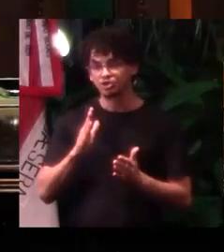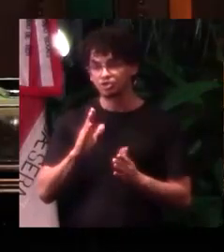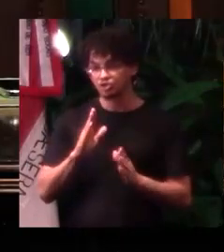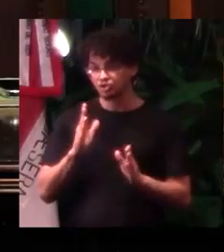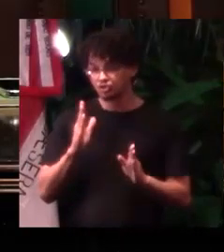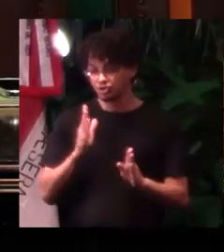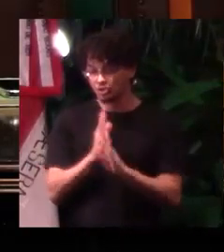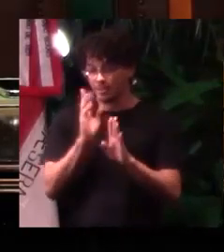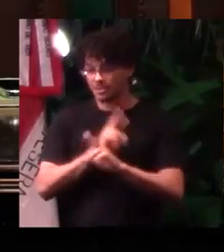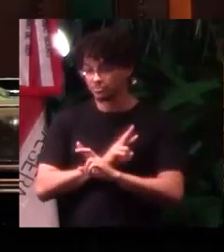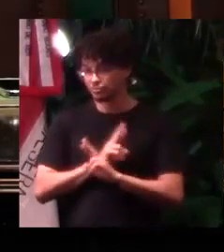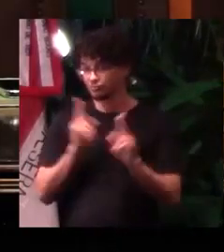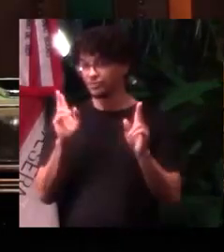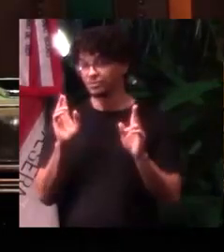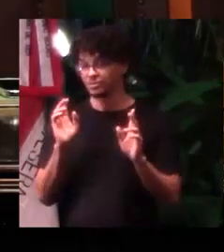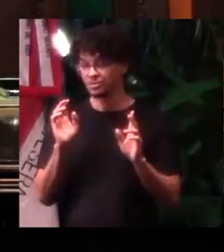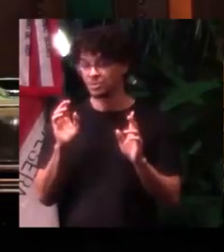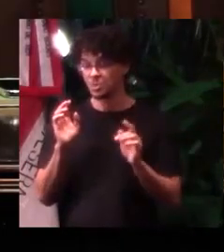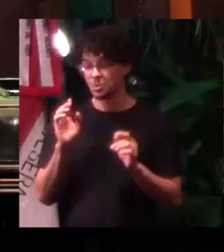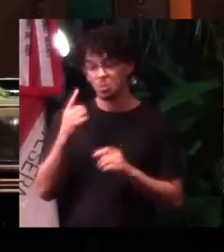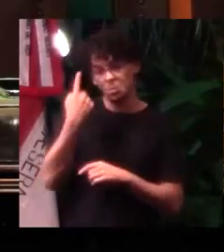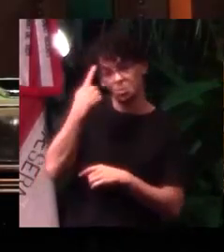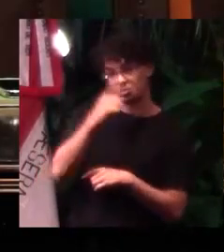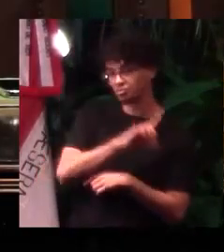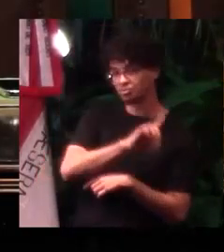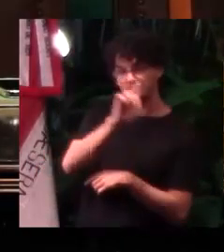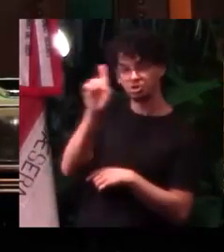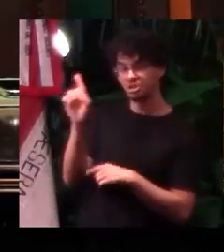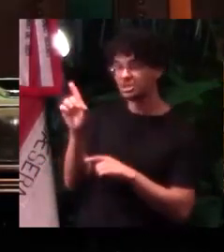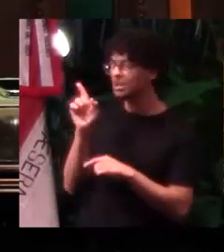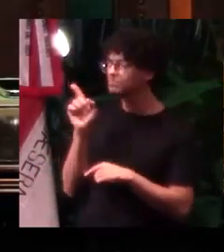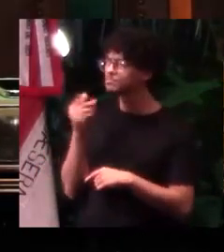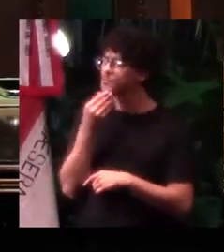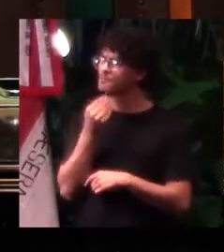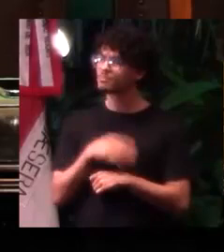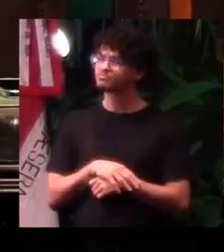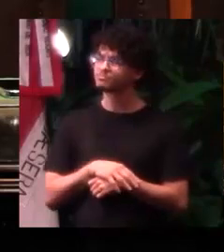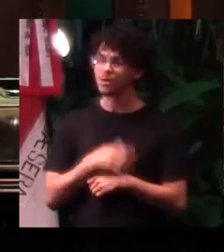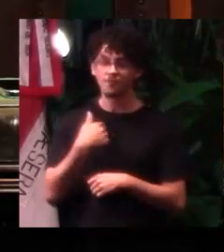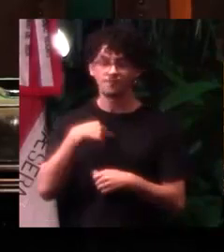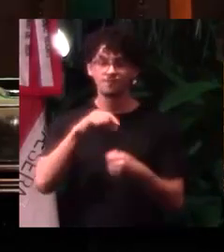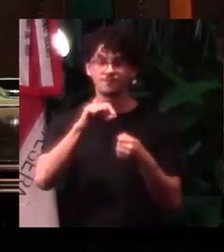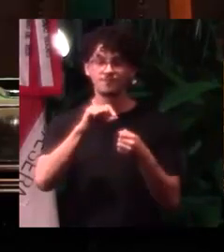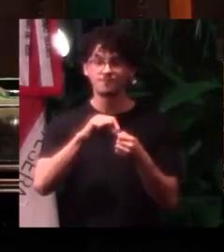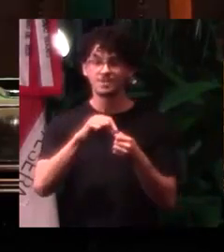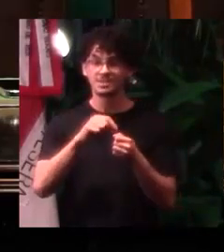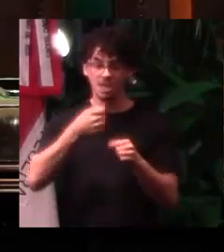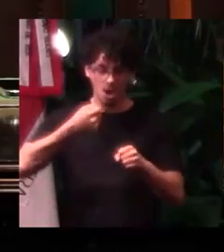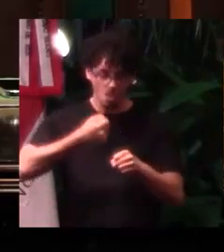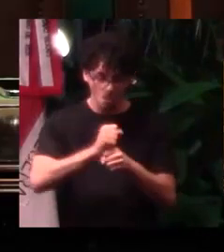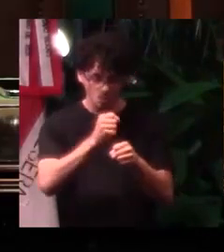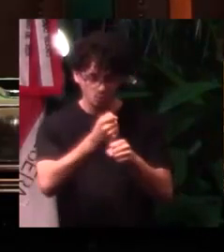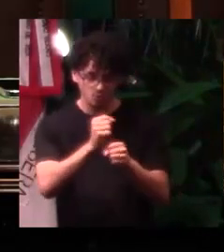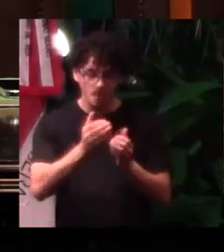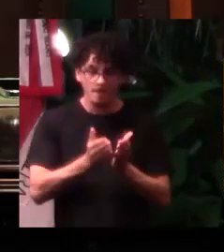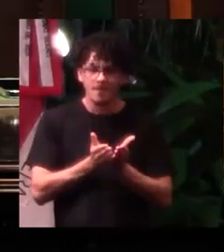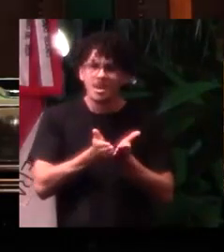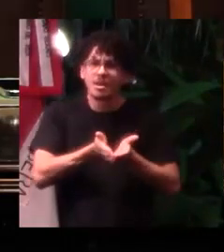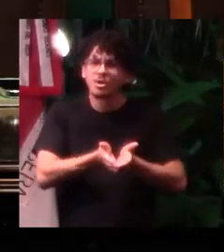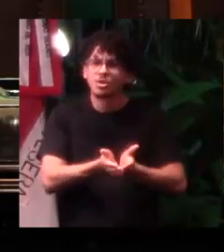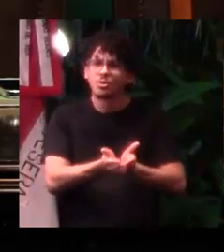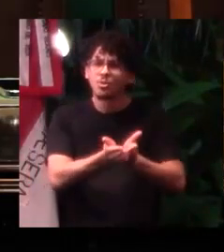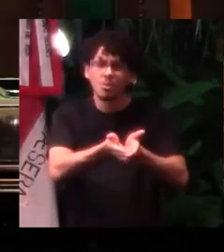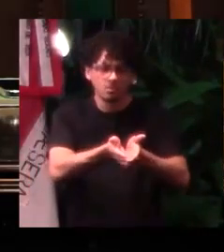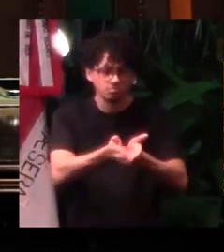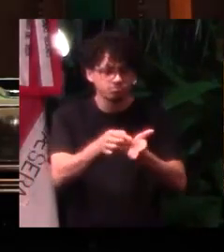dia, ele resolve mandar fazer para si uma canoa. E a mulher não entende